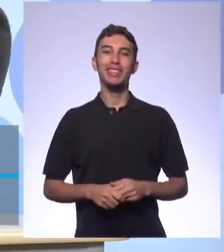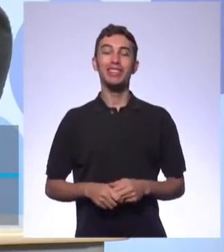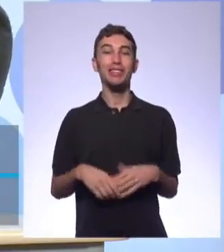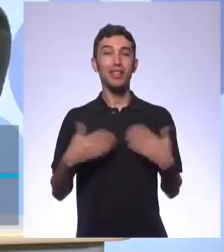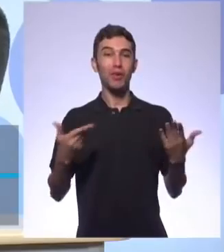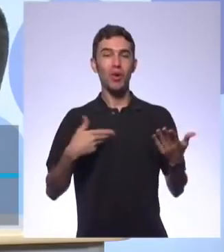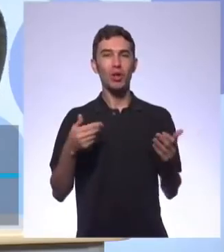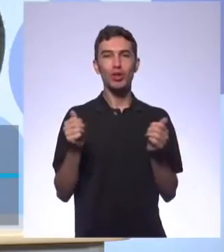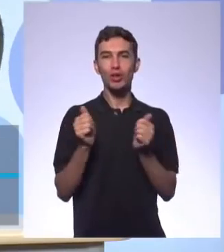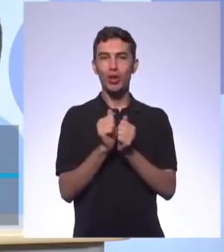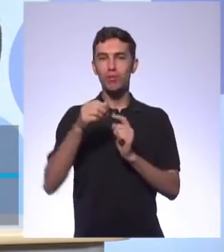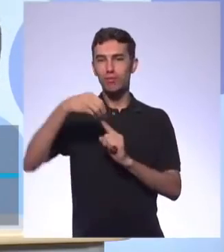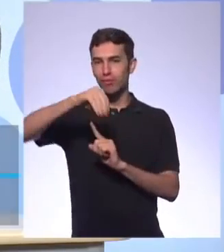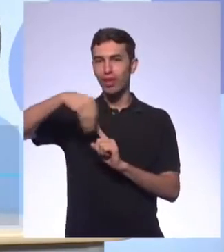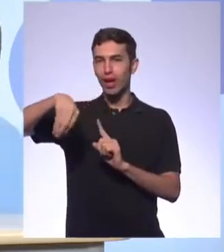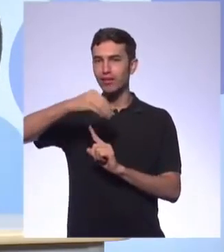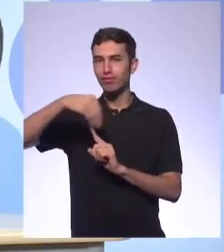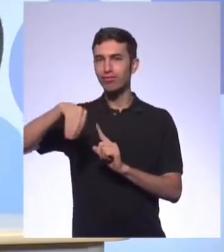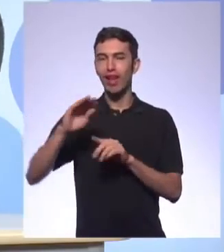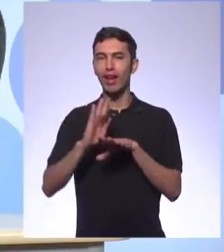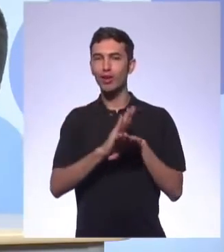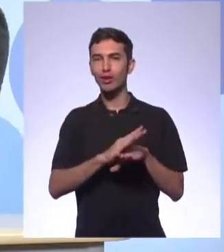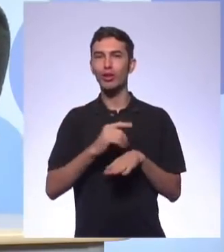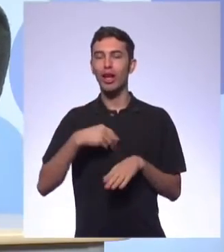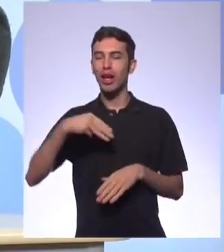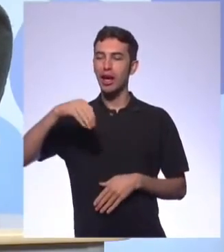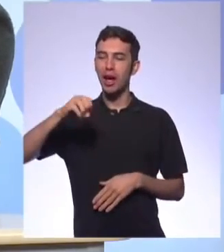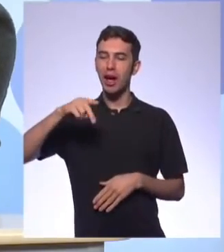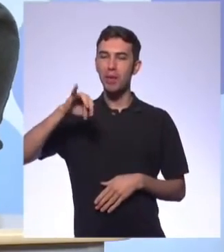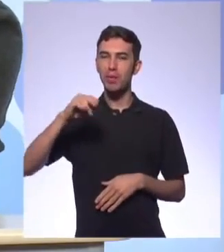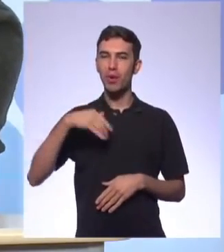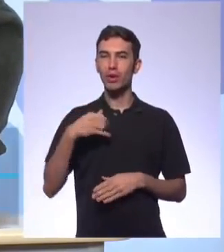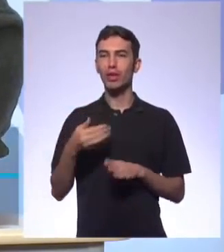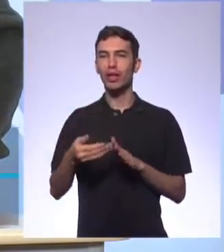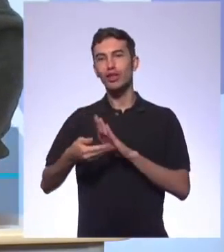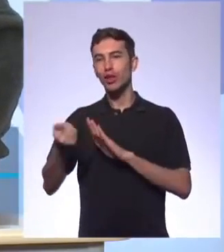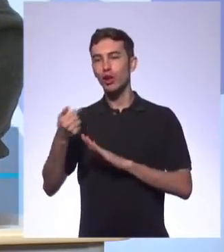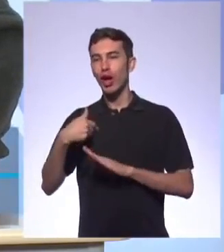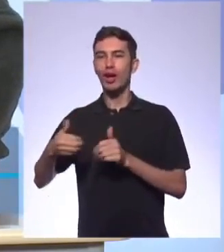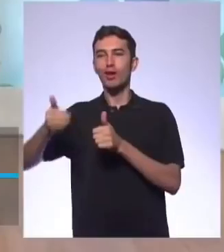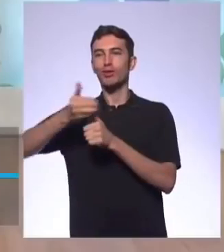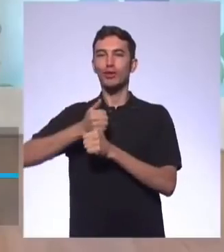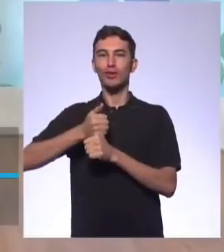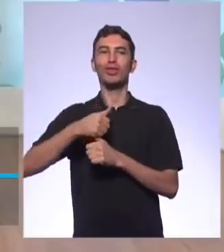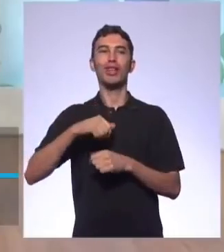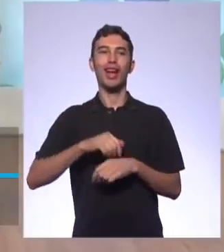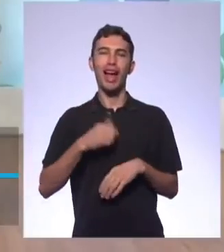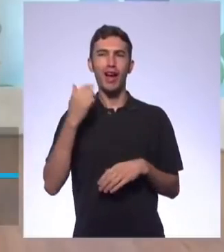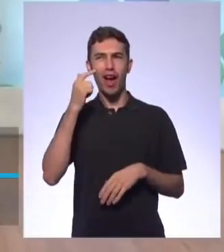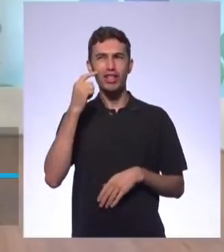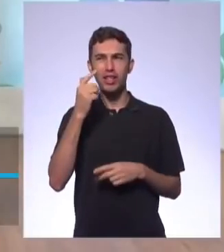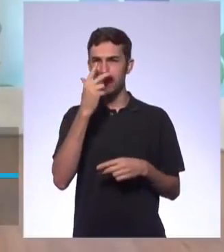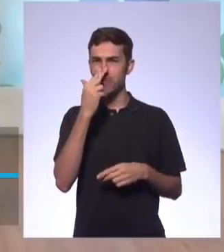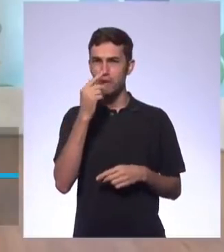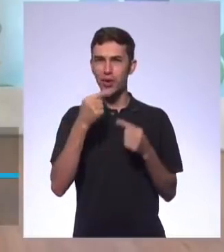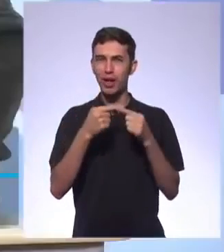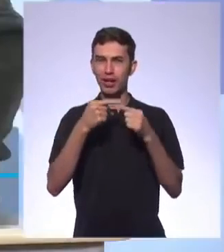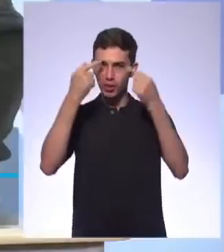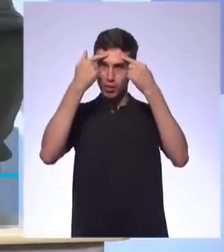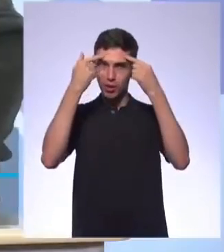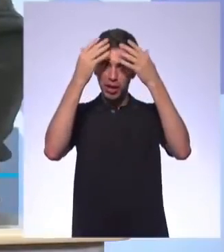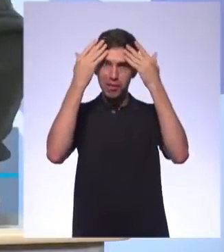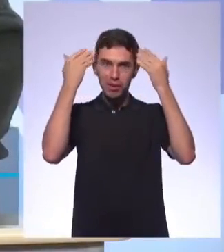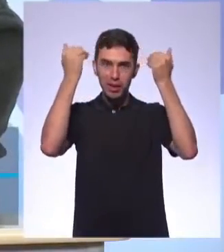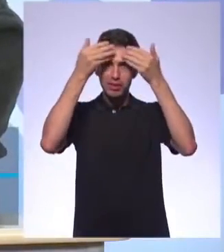aqui hoje só para mediar, então tiraram a Mônica e me colocaram no lugar. Acho que conta muito do meu cabelo, sabe? Acho que jogaram